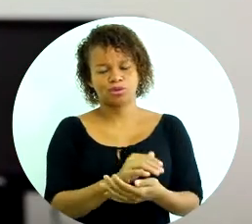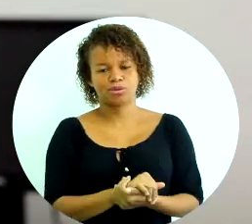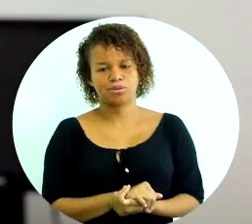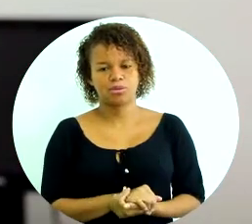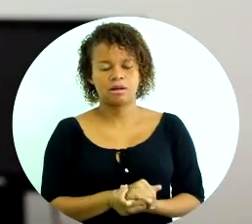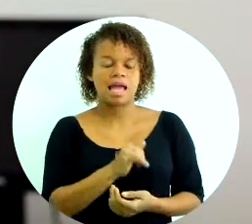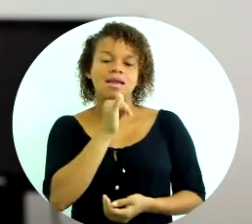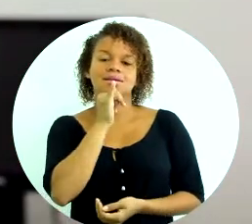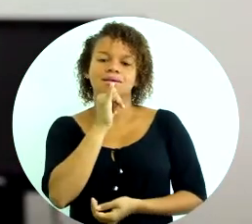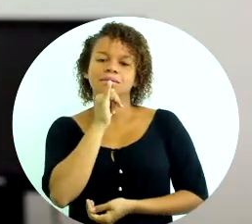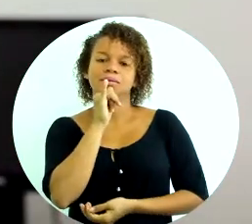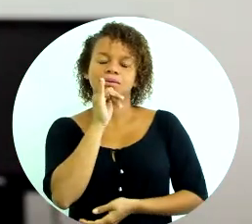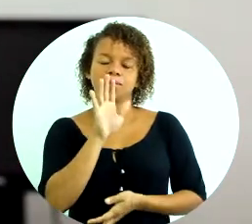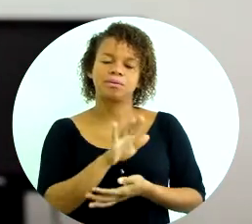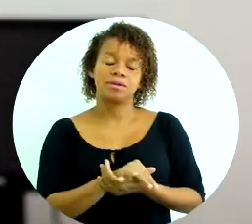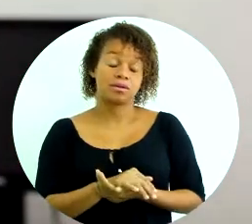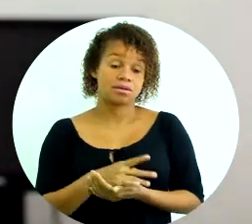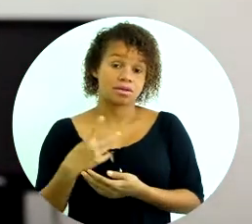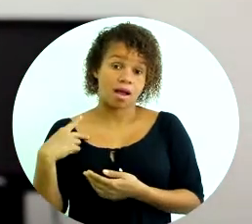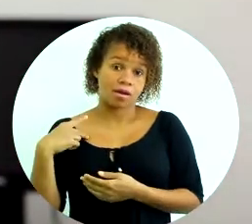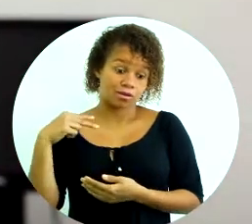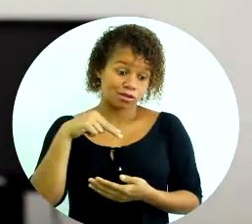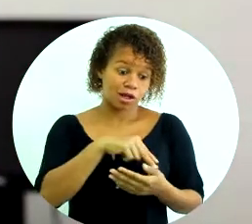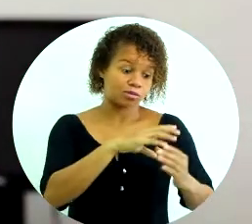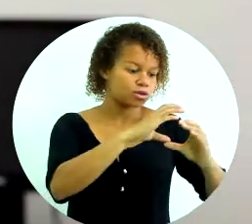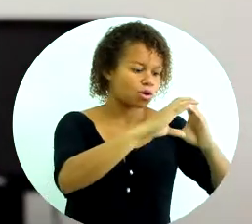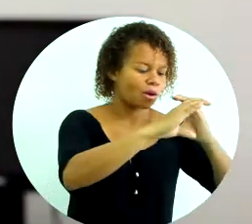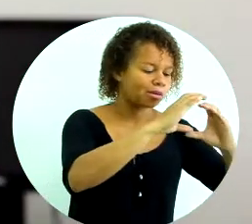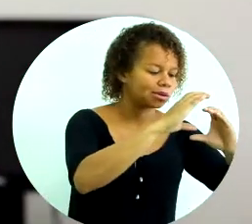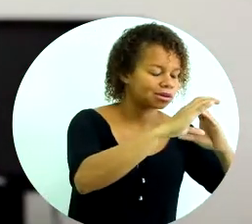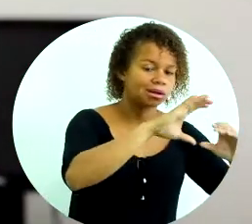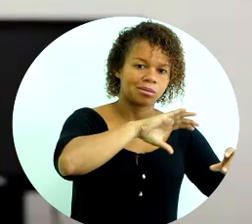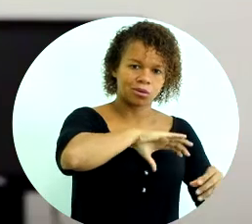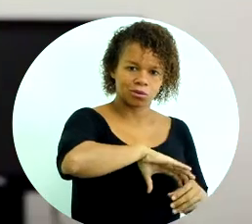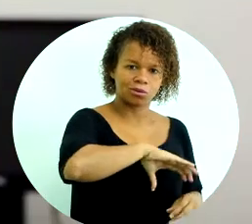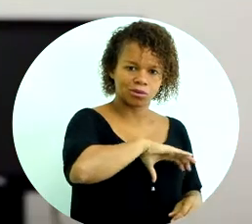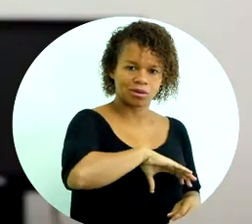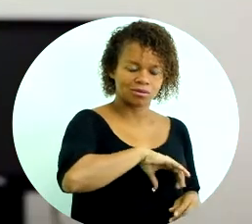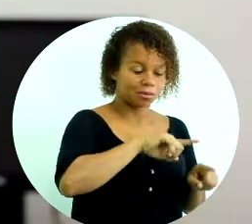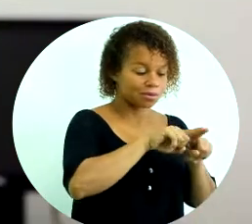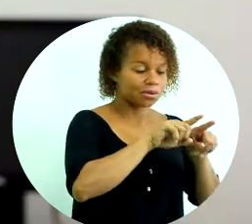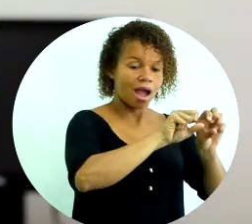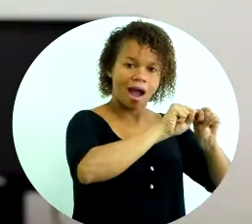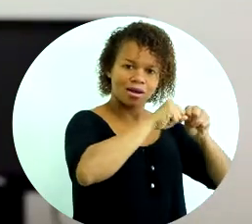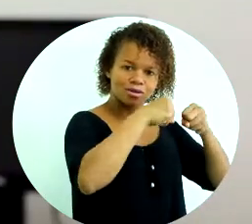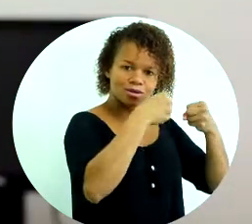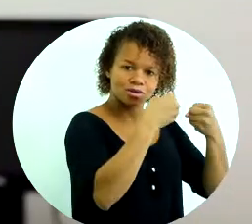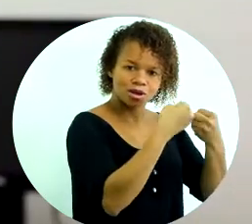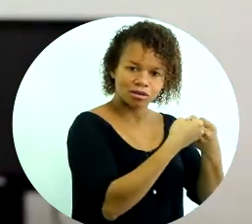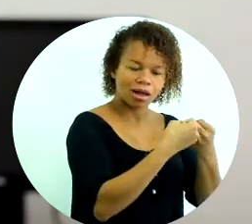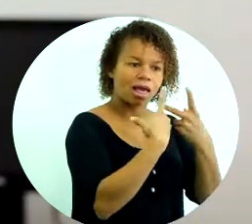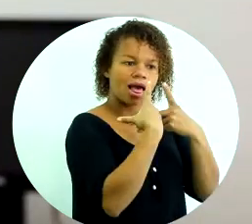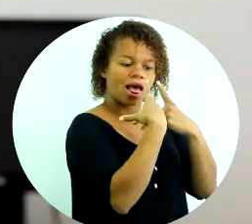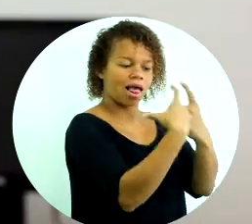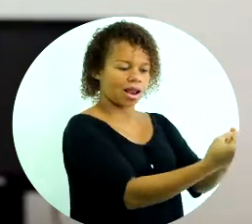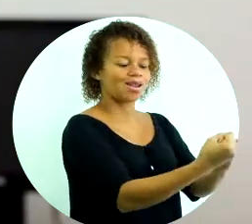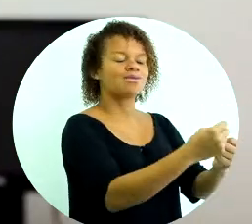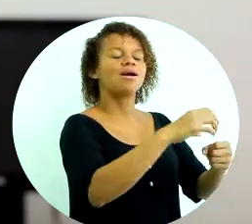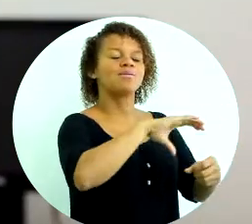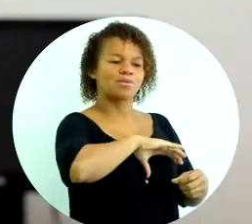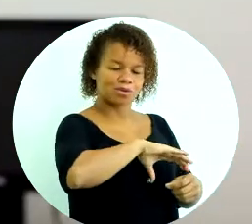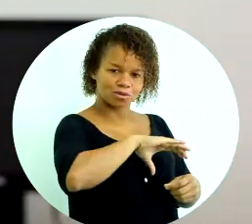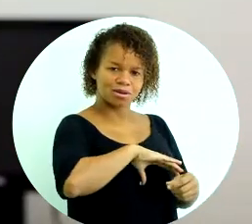costumes. Por exemplo, se estamos nos comunicando em português, é porque a sociedade impõe a